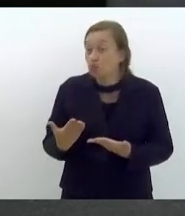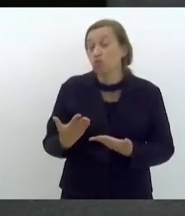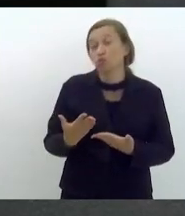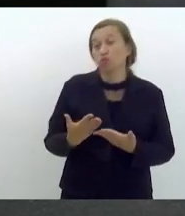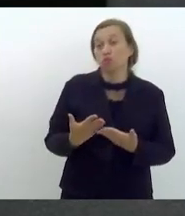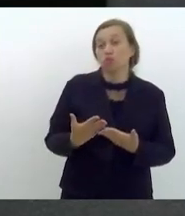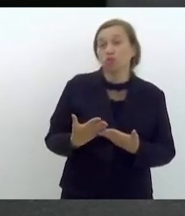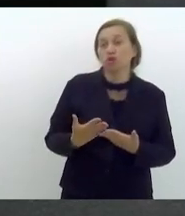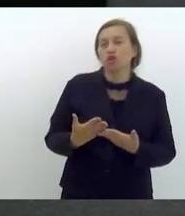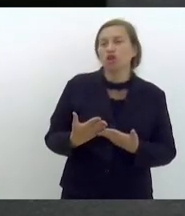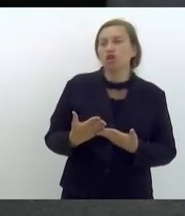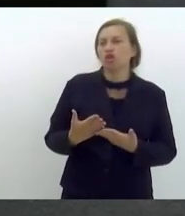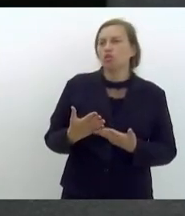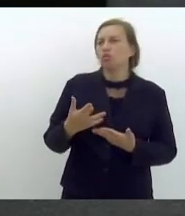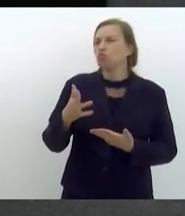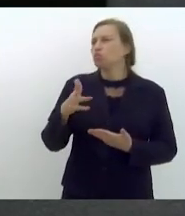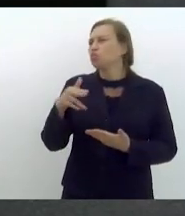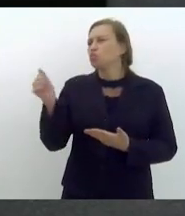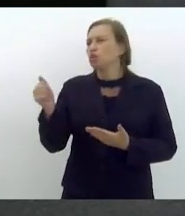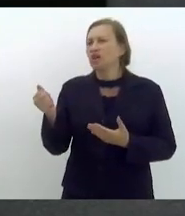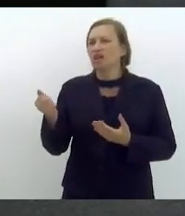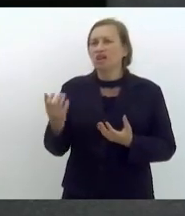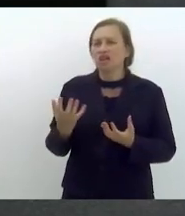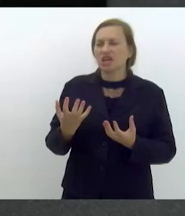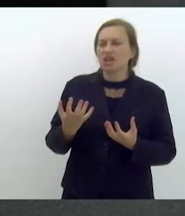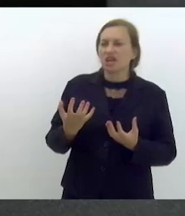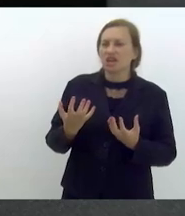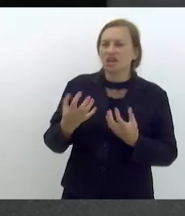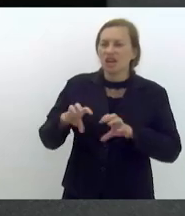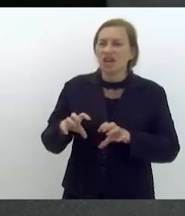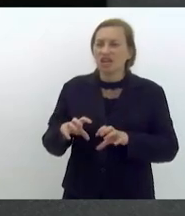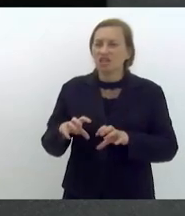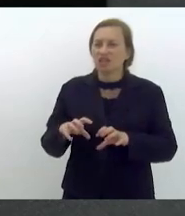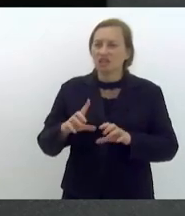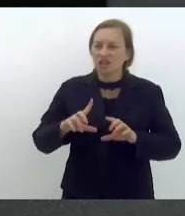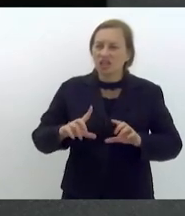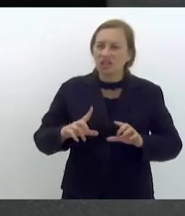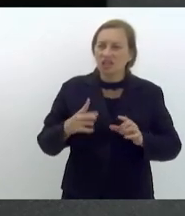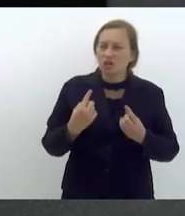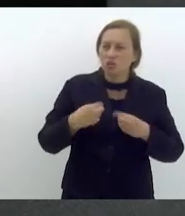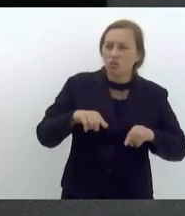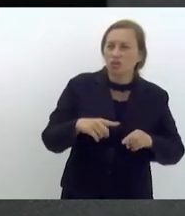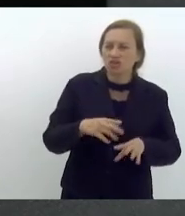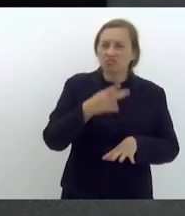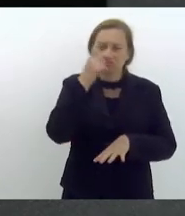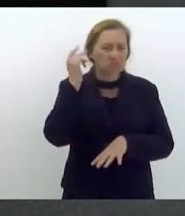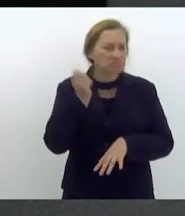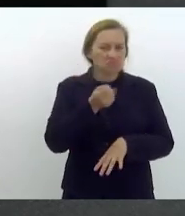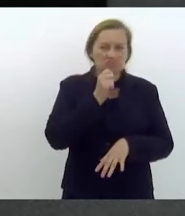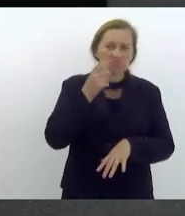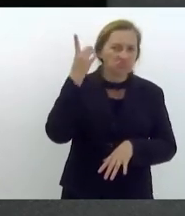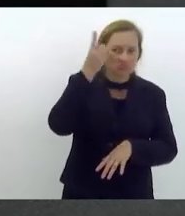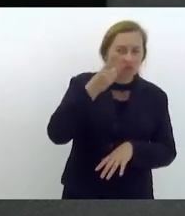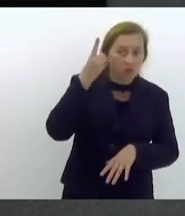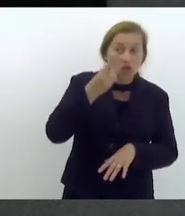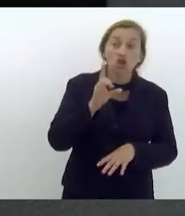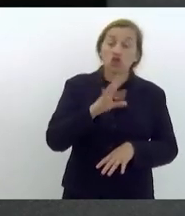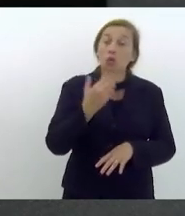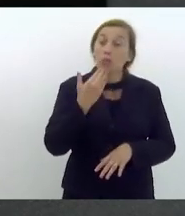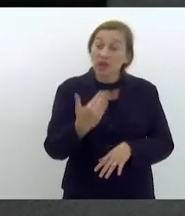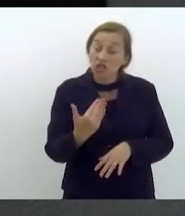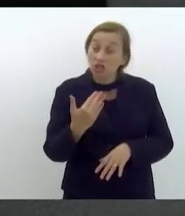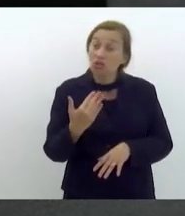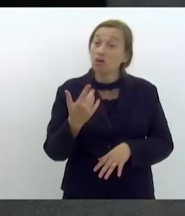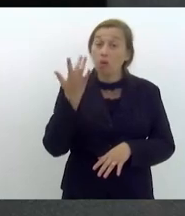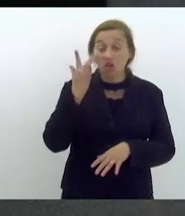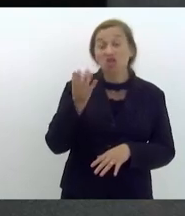e jamais querendo se meter no mandato de nenhum Deputado ele apenas fez uma sugestão que